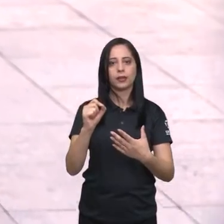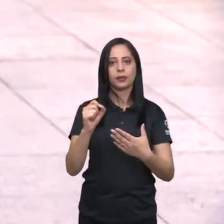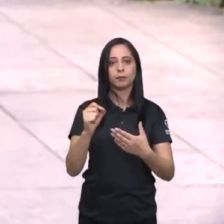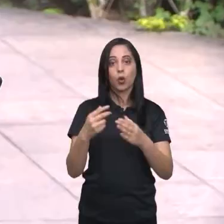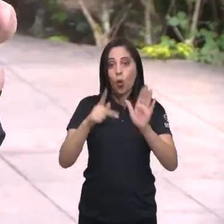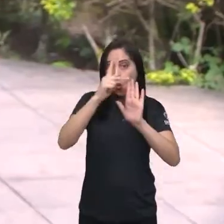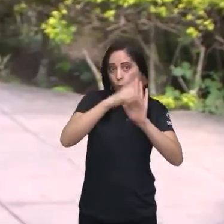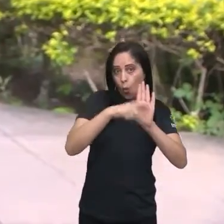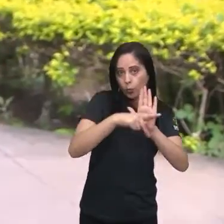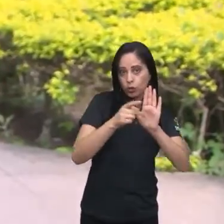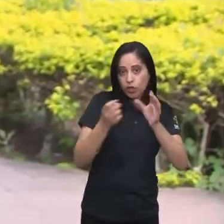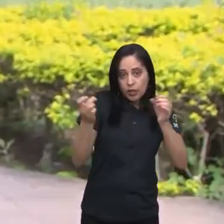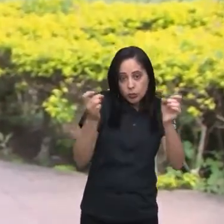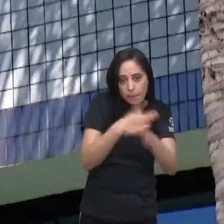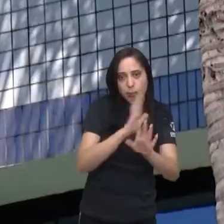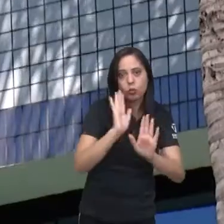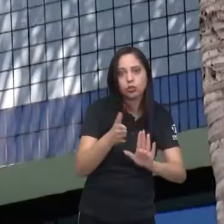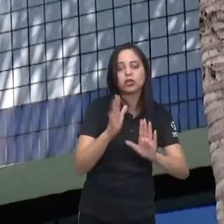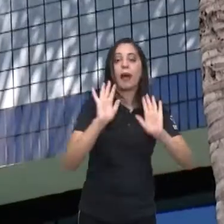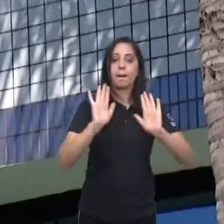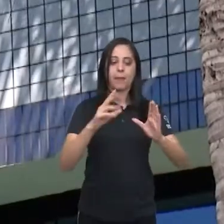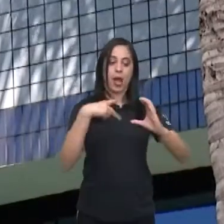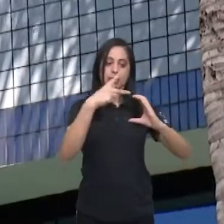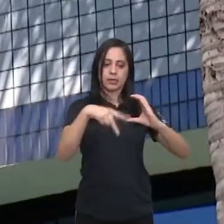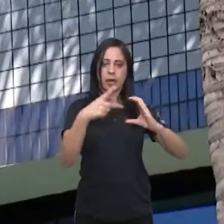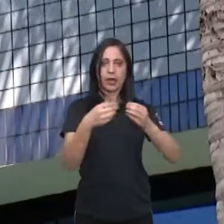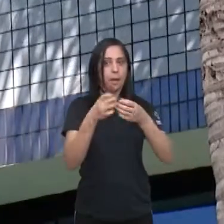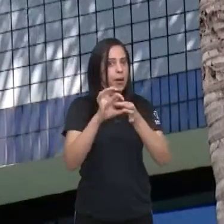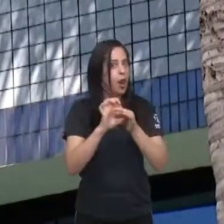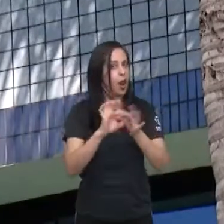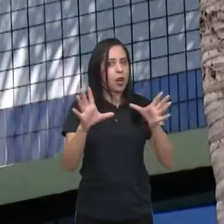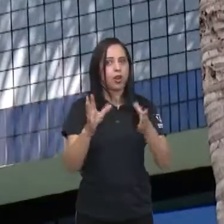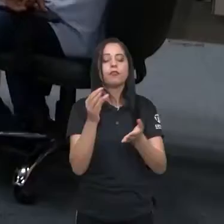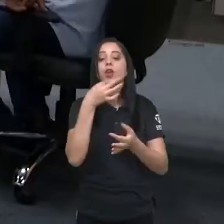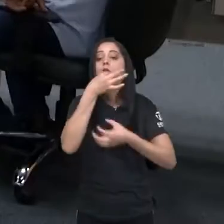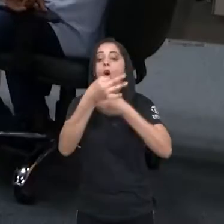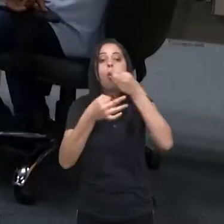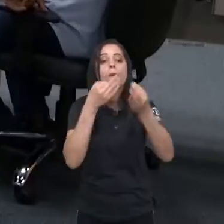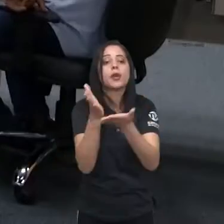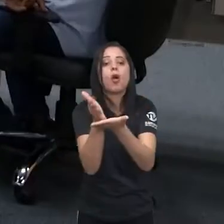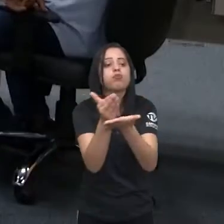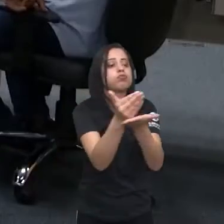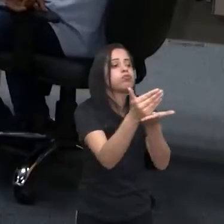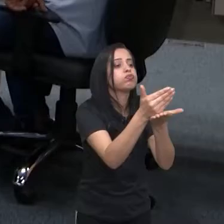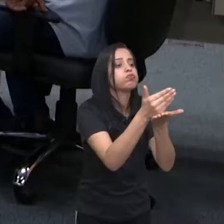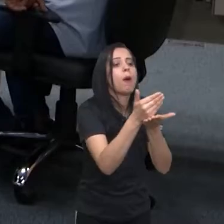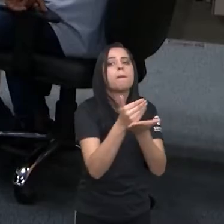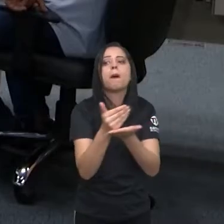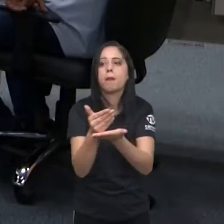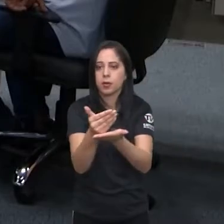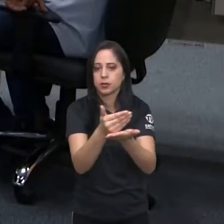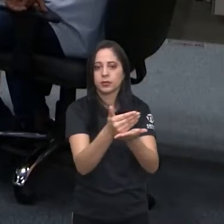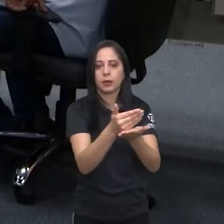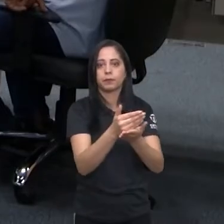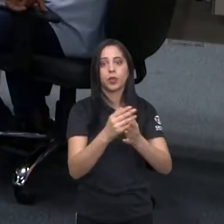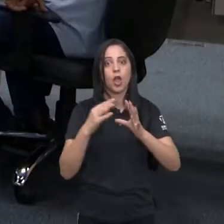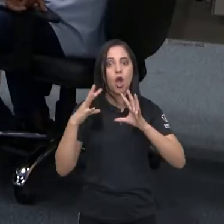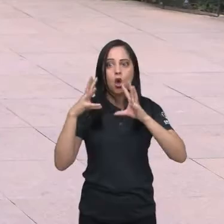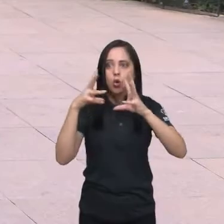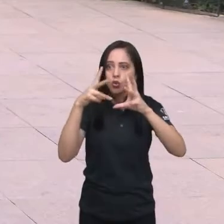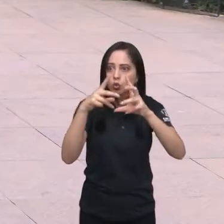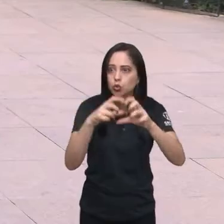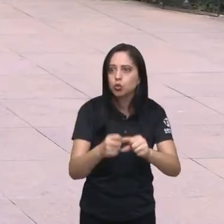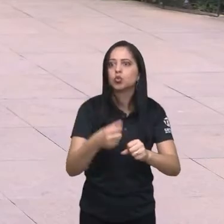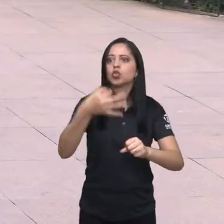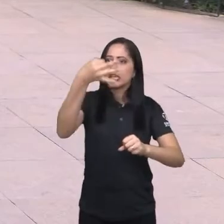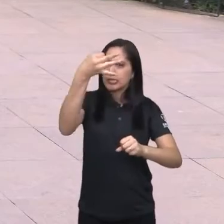mesmo após o lançamento do projeto, a Câmara estará aberta para debater e ouvir sugestões de produtores rurais da cidade.